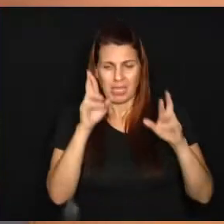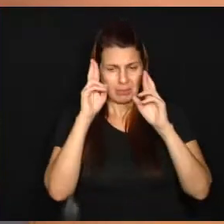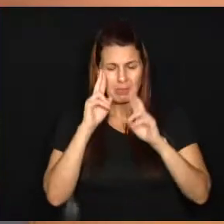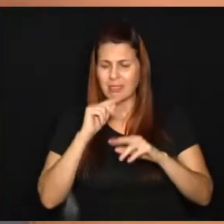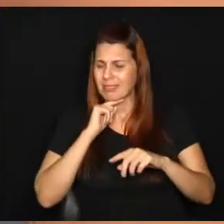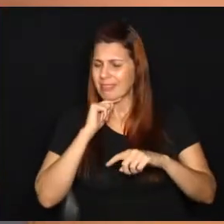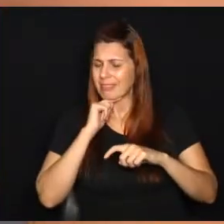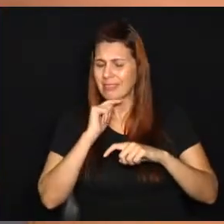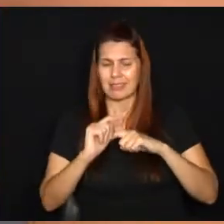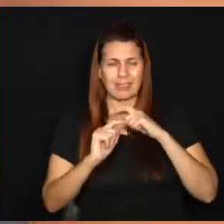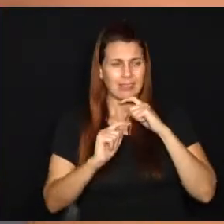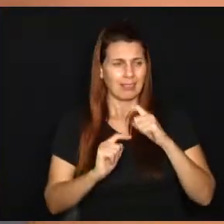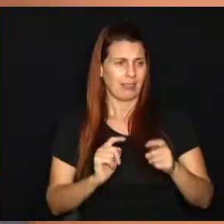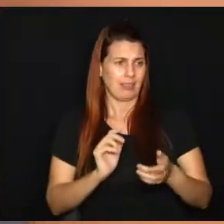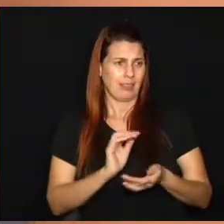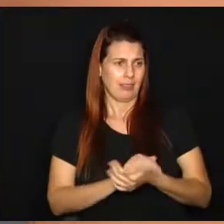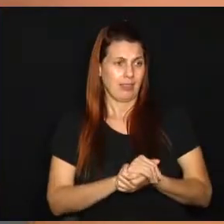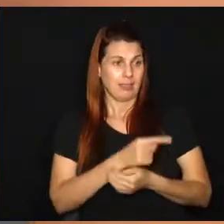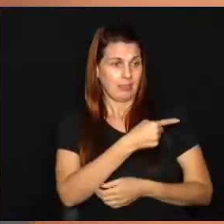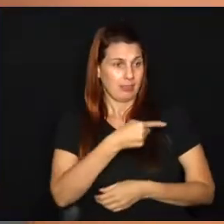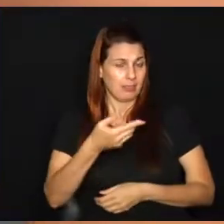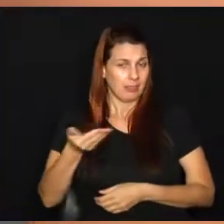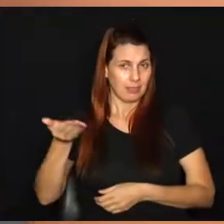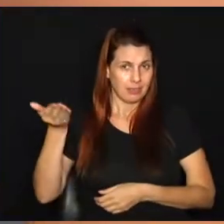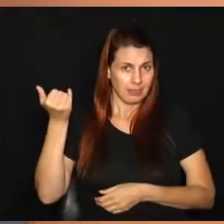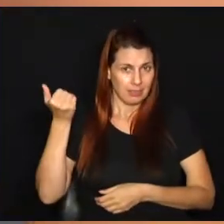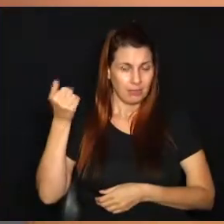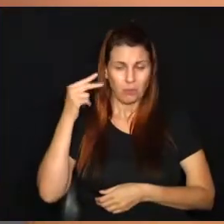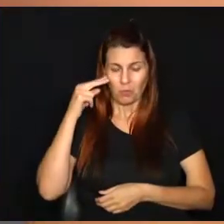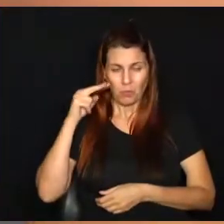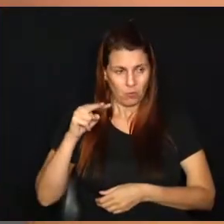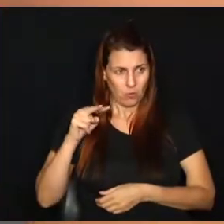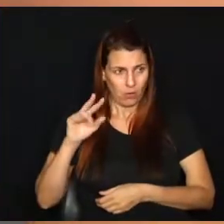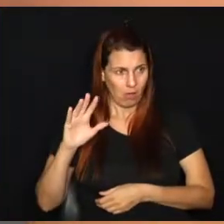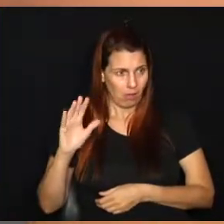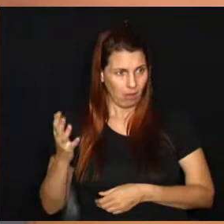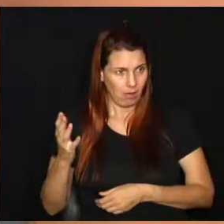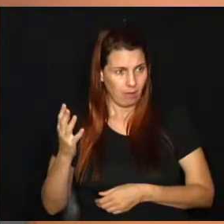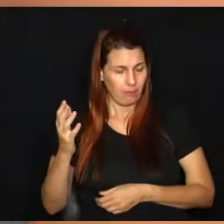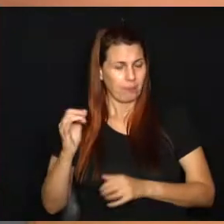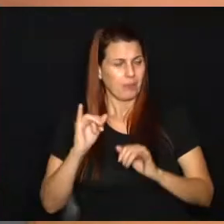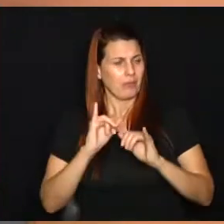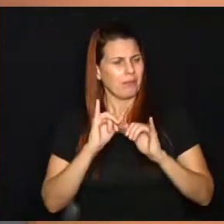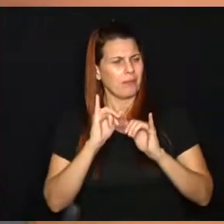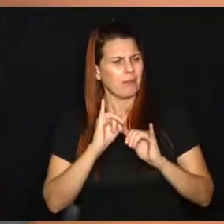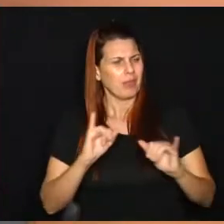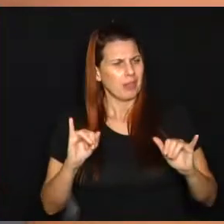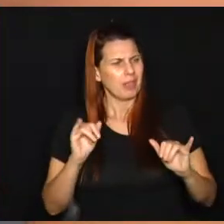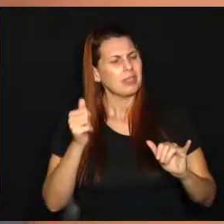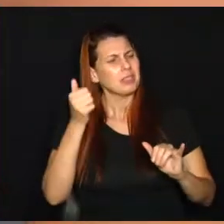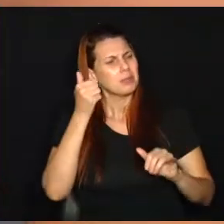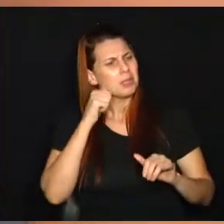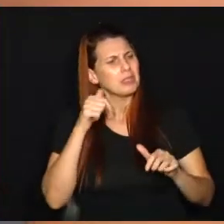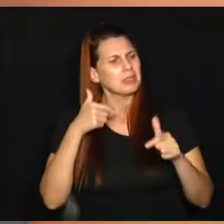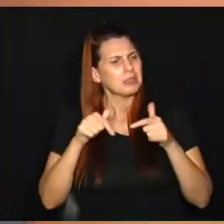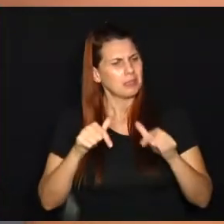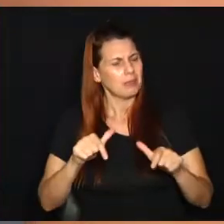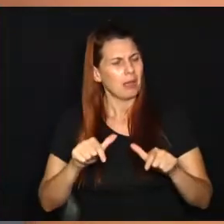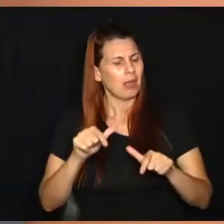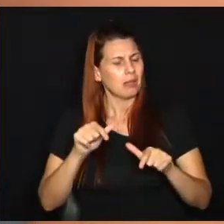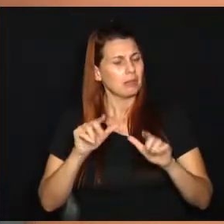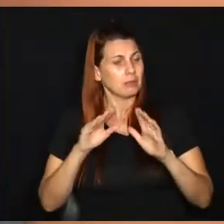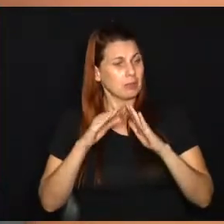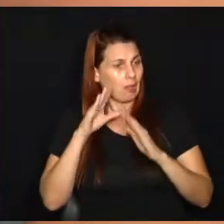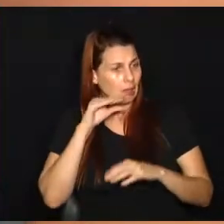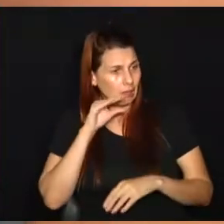ninguém. A semana passada aí todo mundo viu que falaram das trabalhadoras domésticas, que